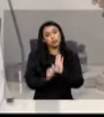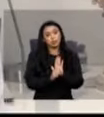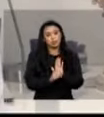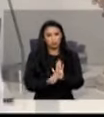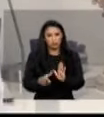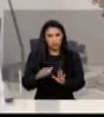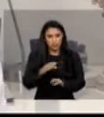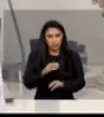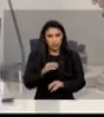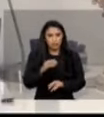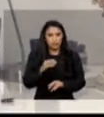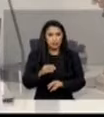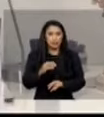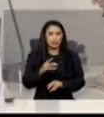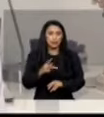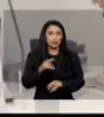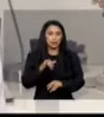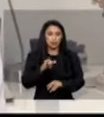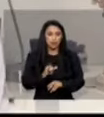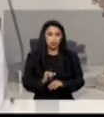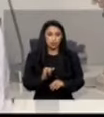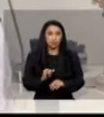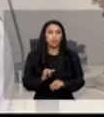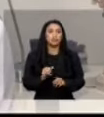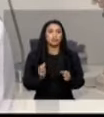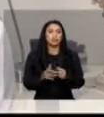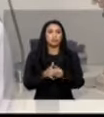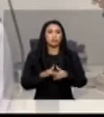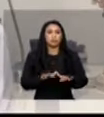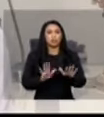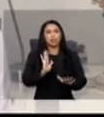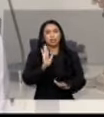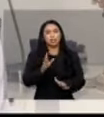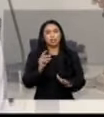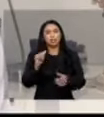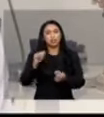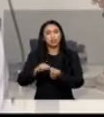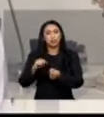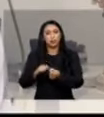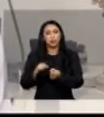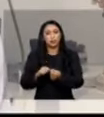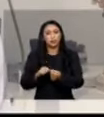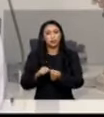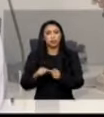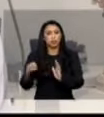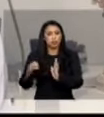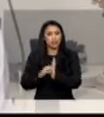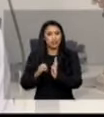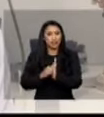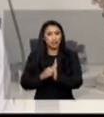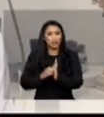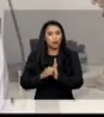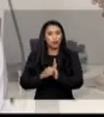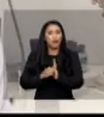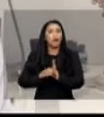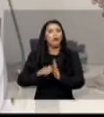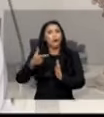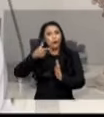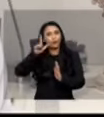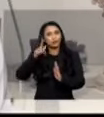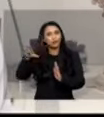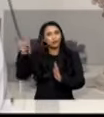a CPI da pandemia teria sido instaurada no âmbito do Senado, conforme publicado por toda a mídia, ontem, na